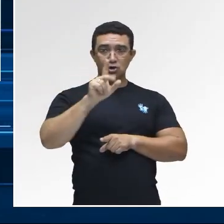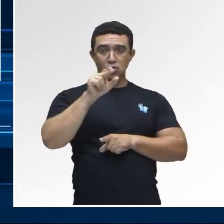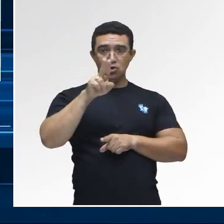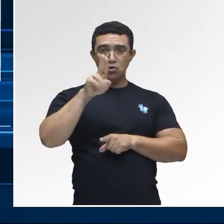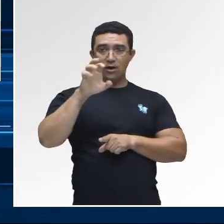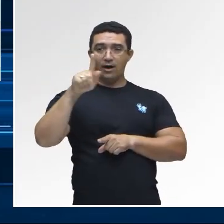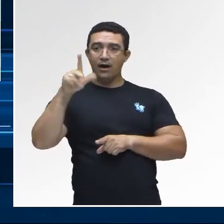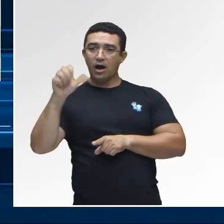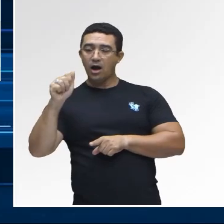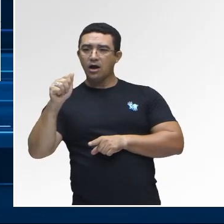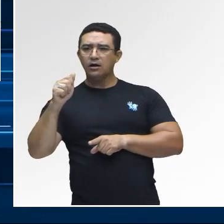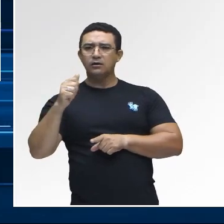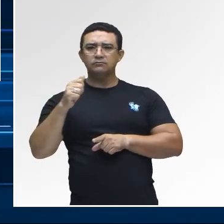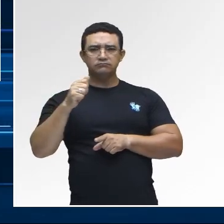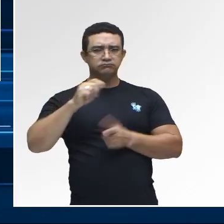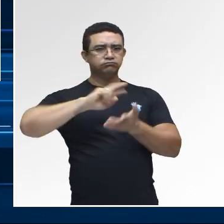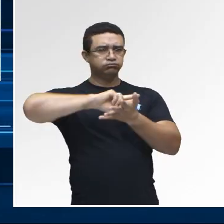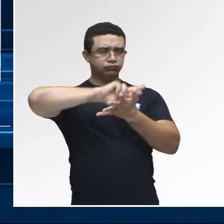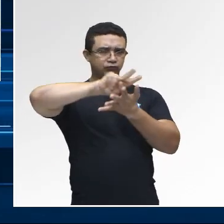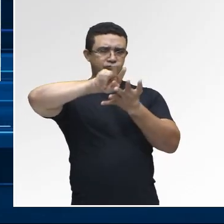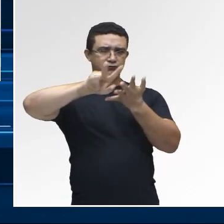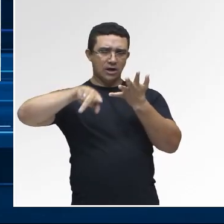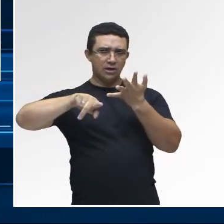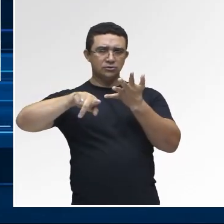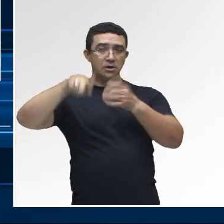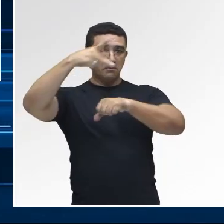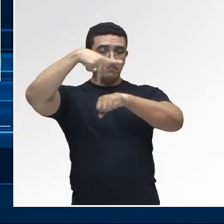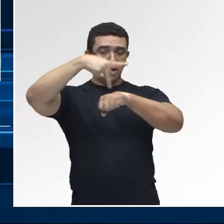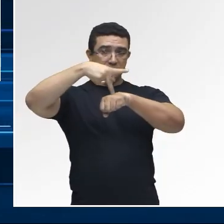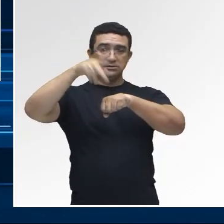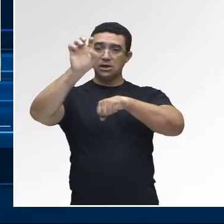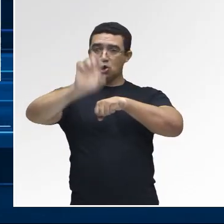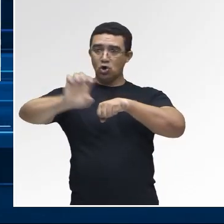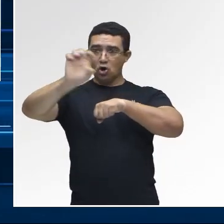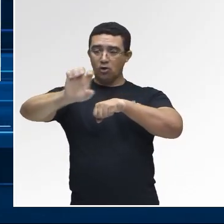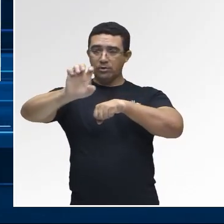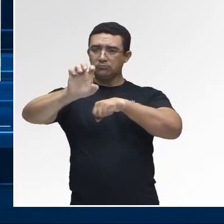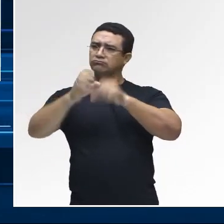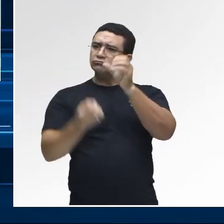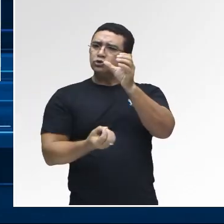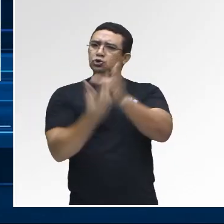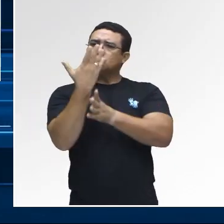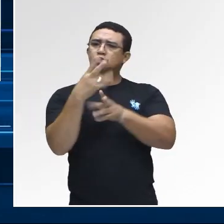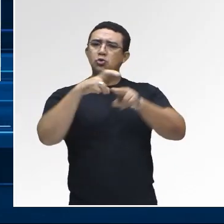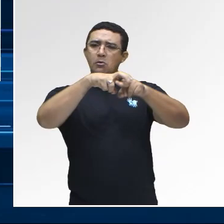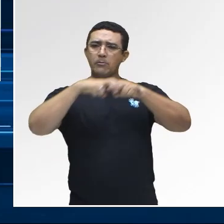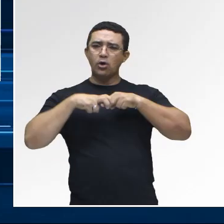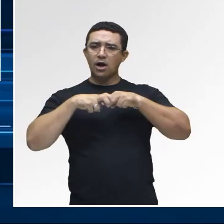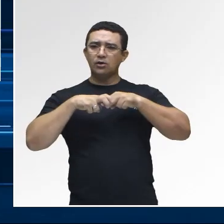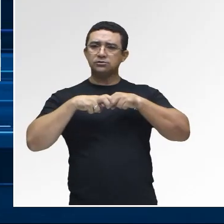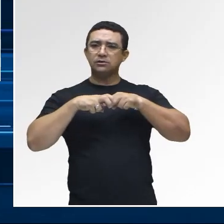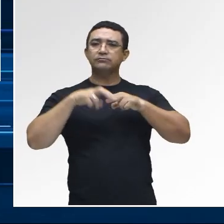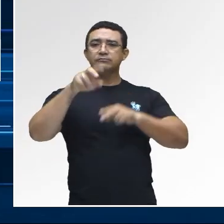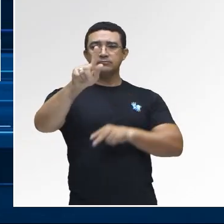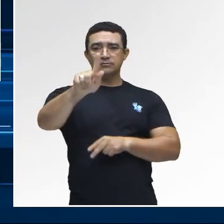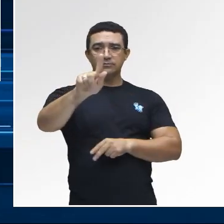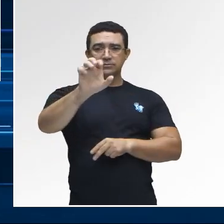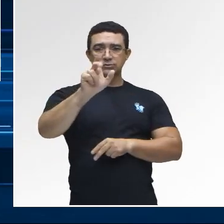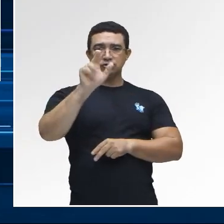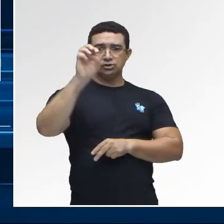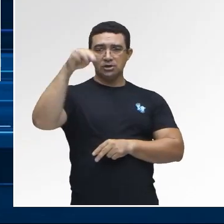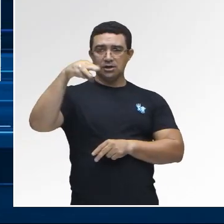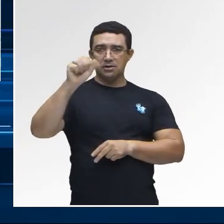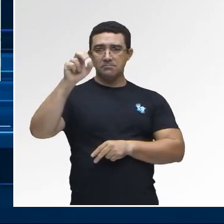muitos países da Europa, eles foram fundados por esses povos aí que os romanos insistiam em chamar de bárbaros,